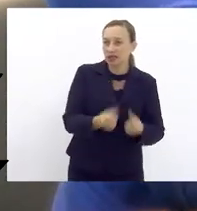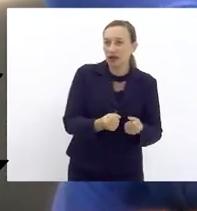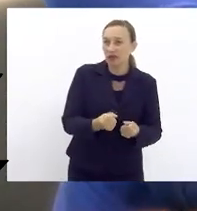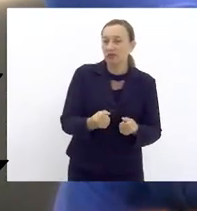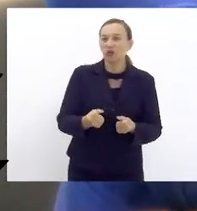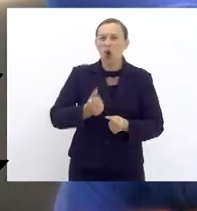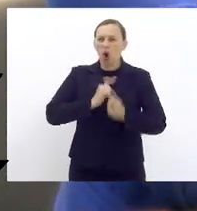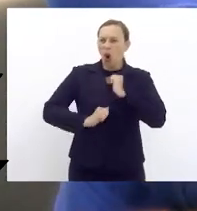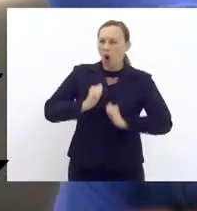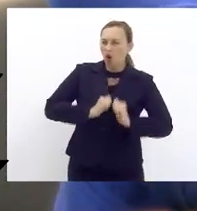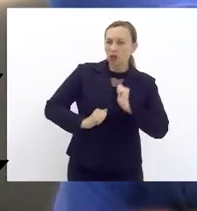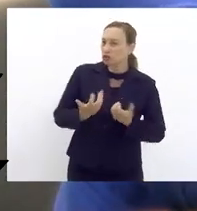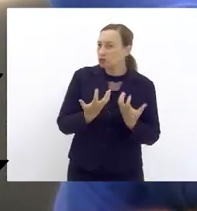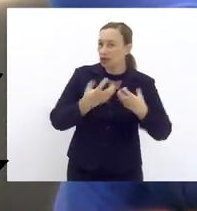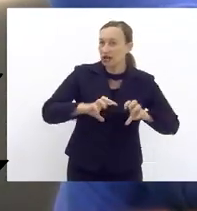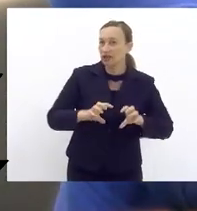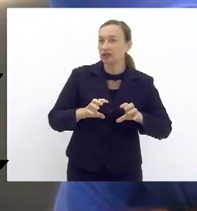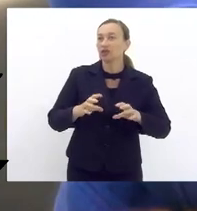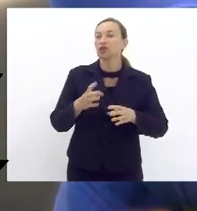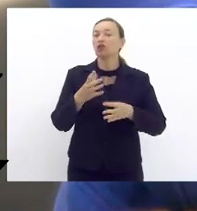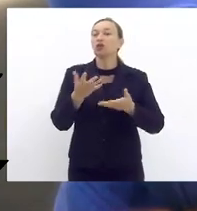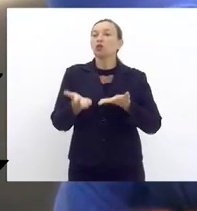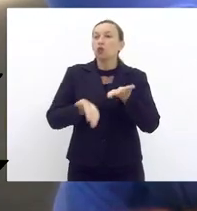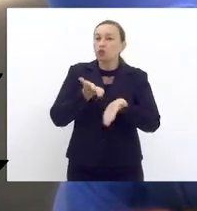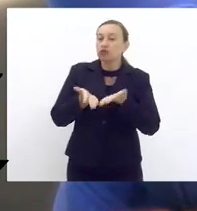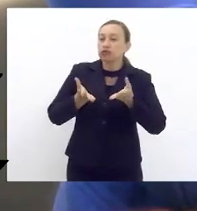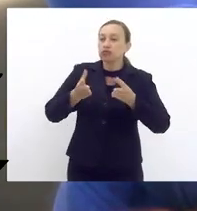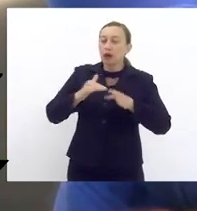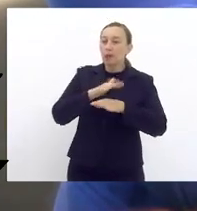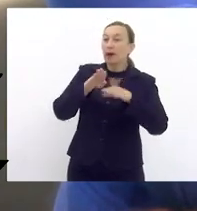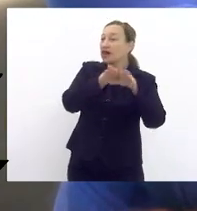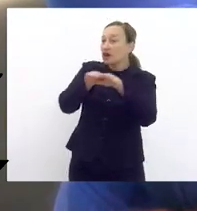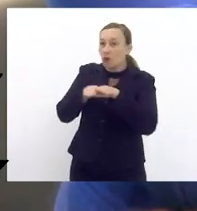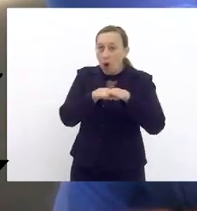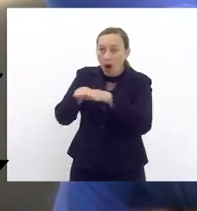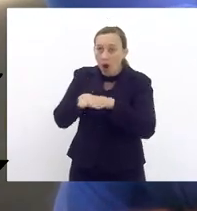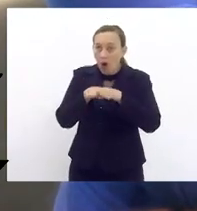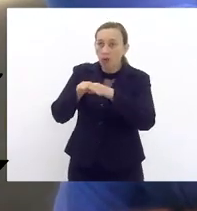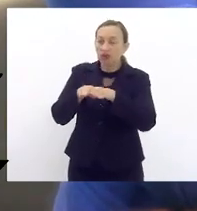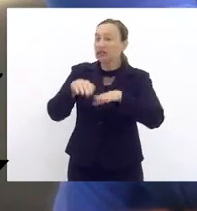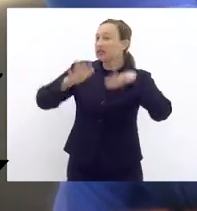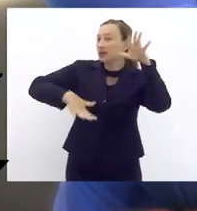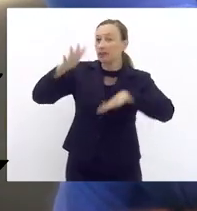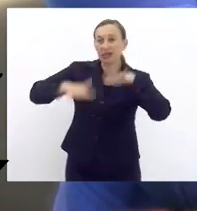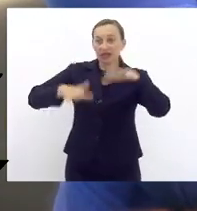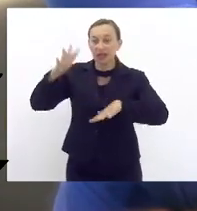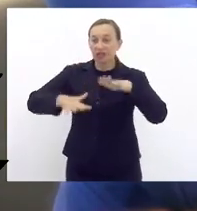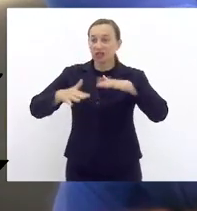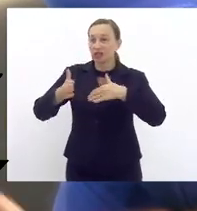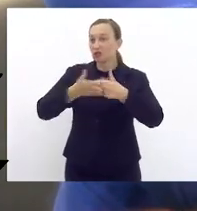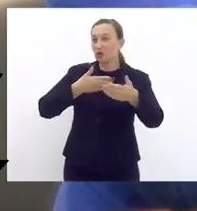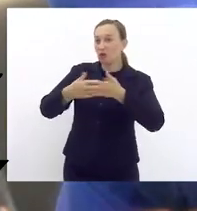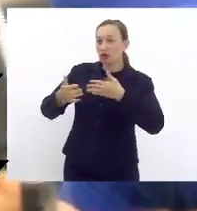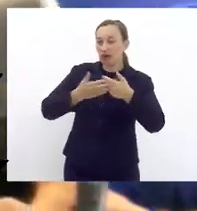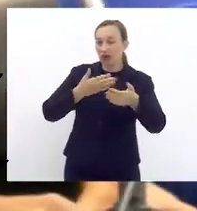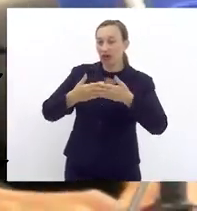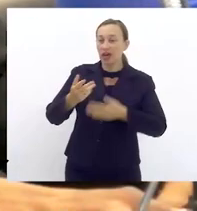vamos ter só queremos tratamento igual para todos Independente de cor de raça de gênero e de religião obrigado